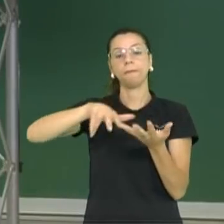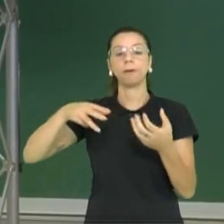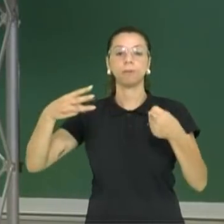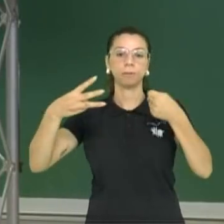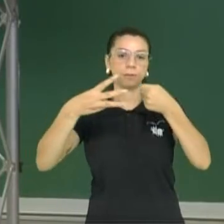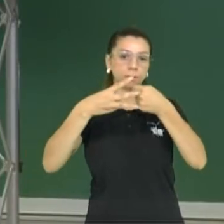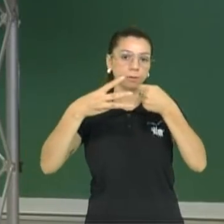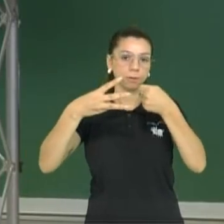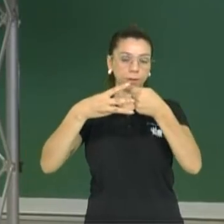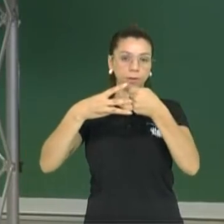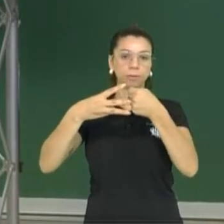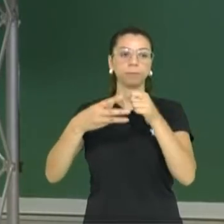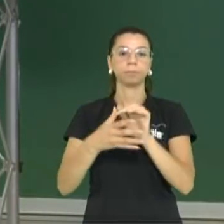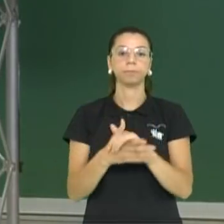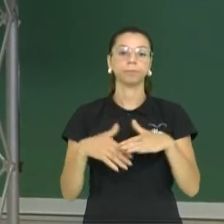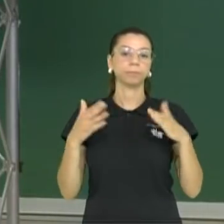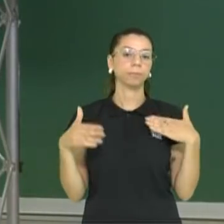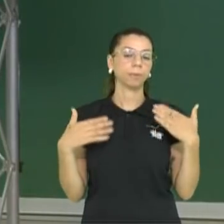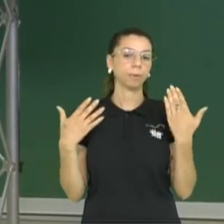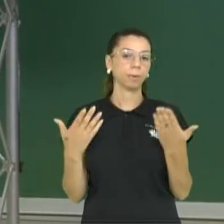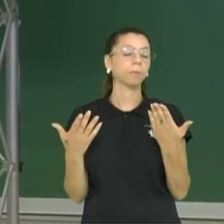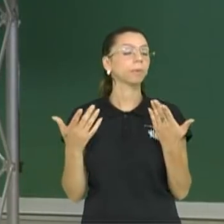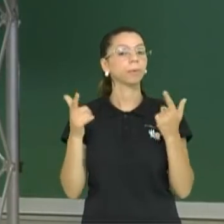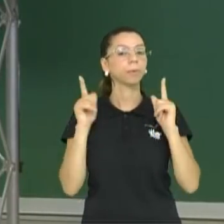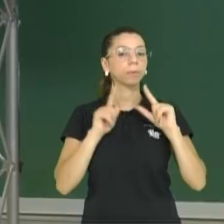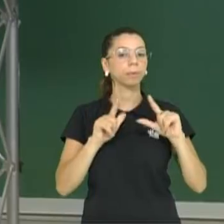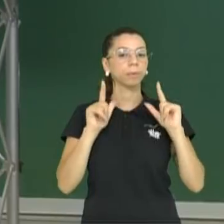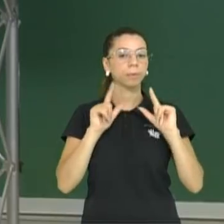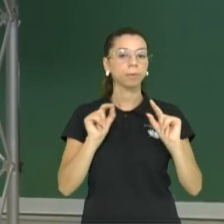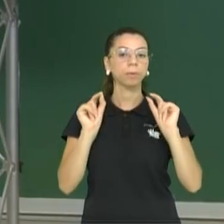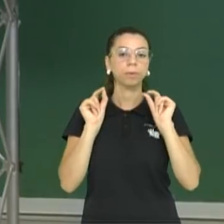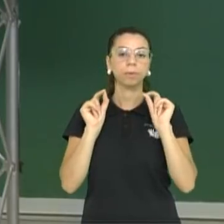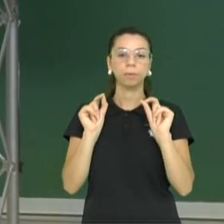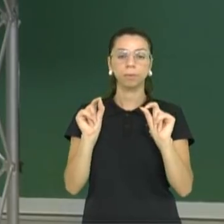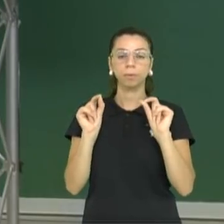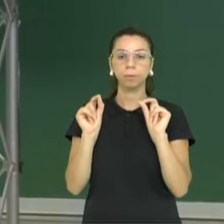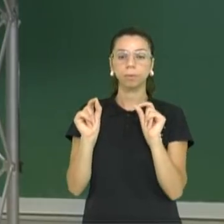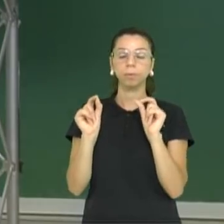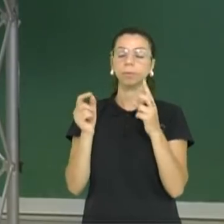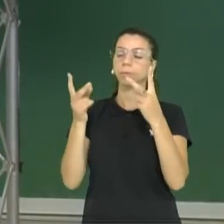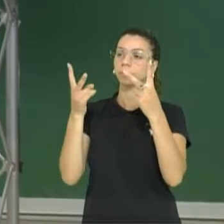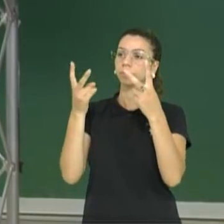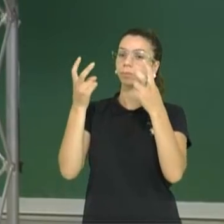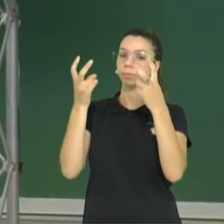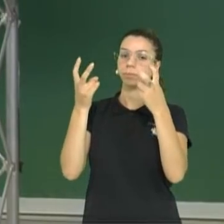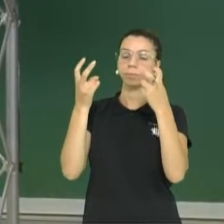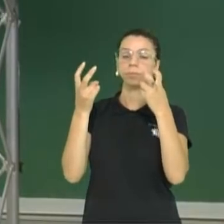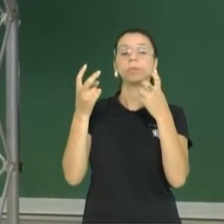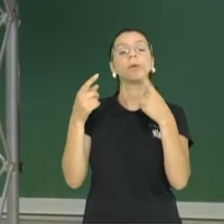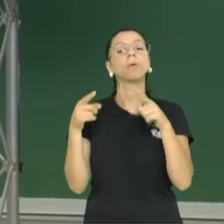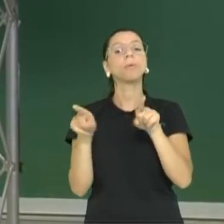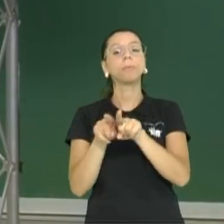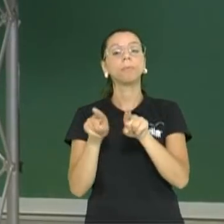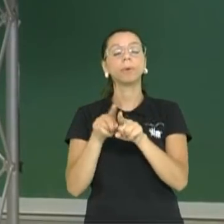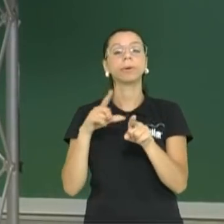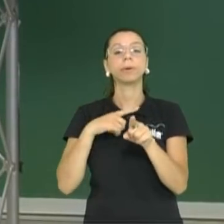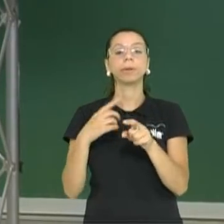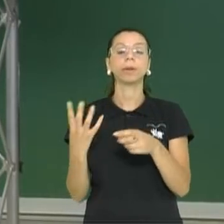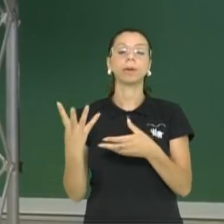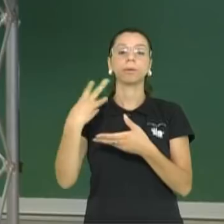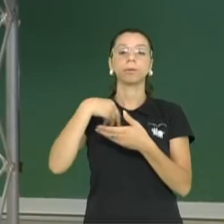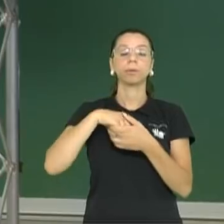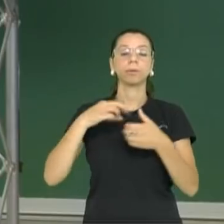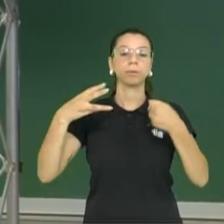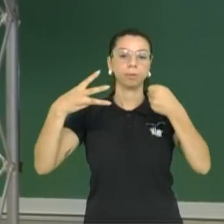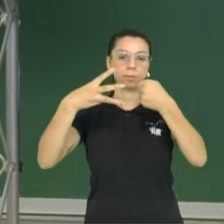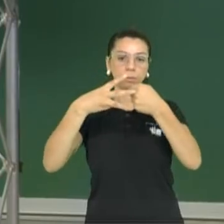formados por mais de uma célula. Então, nós conseguimos ver o organismo porque ele é formado por células.